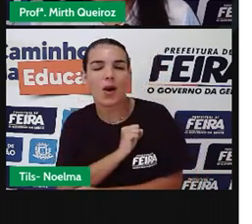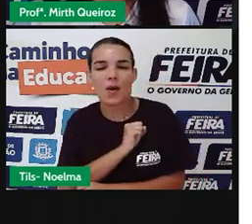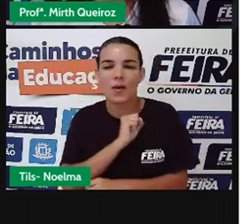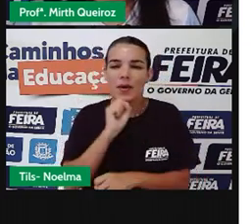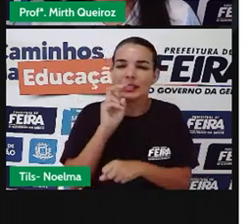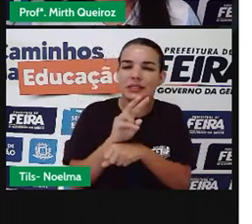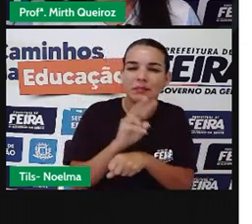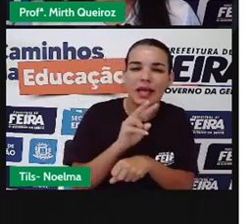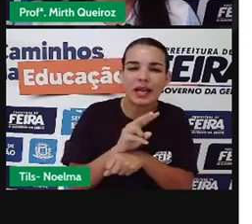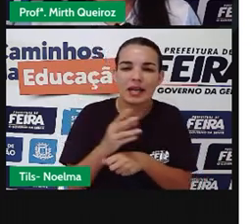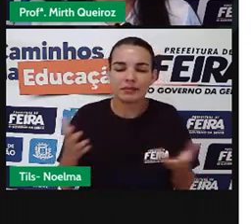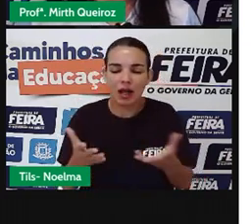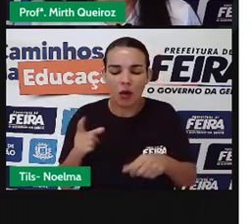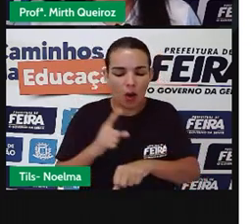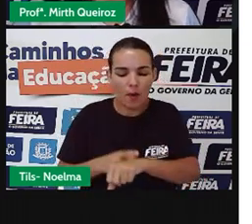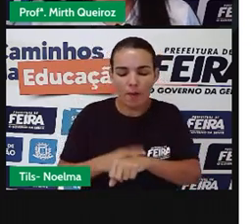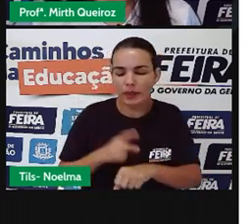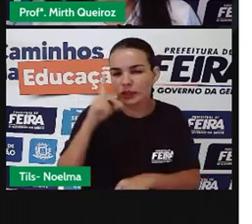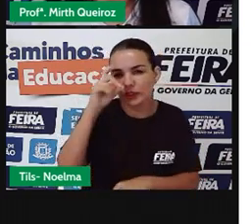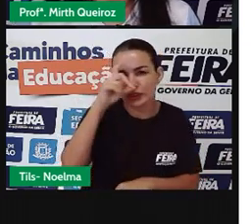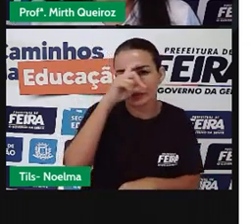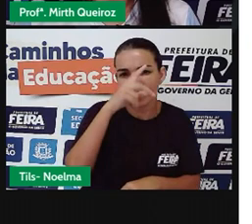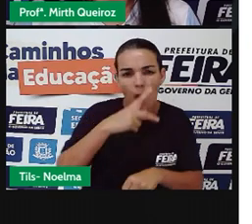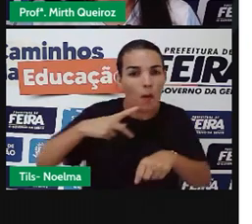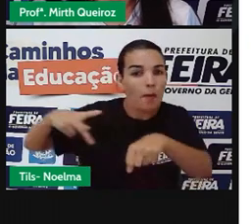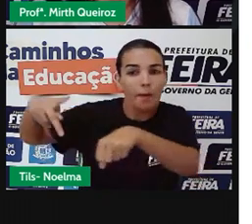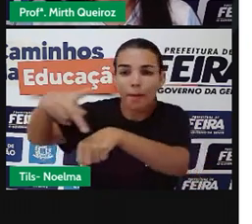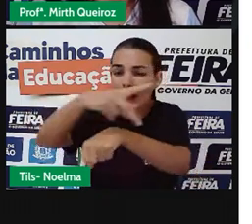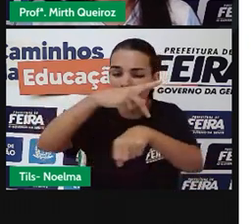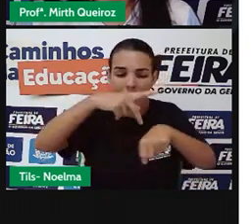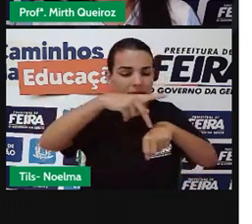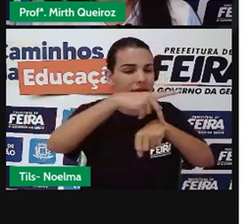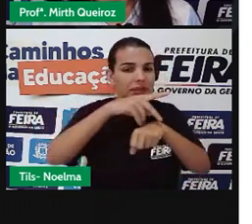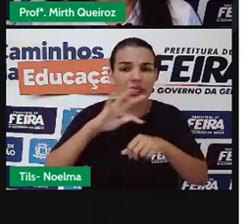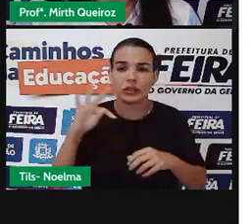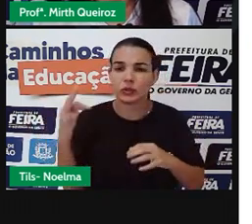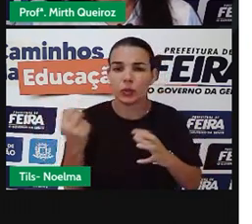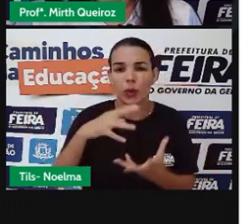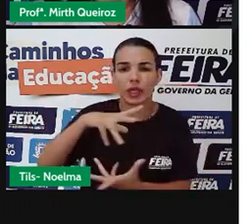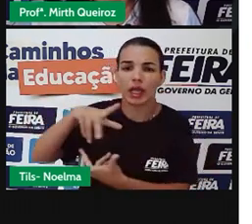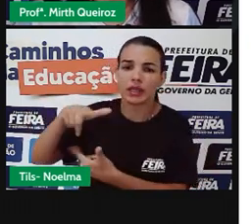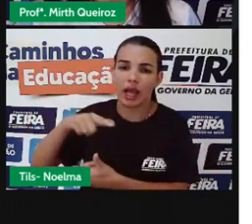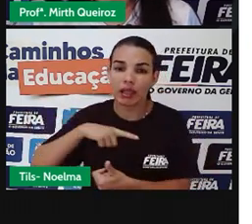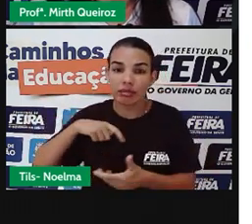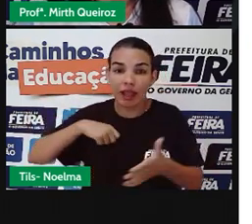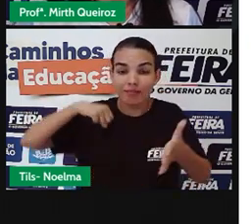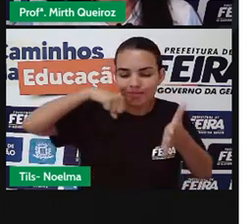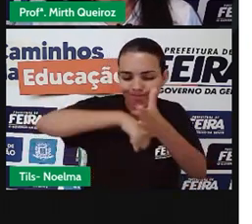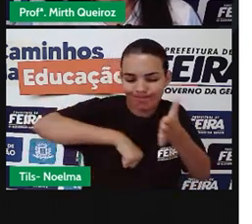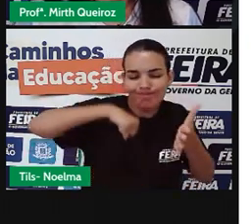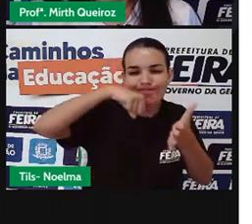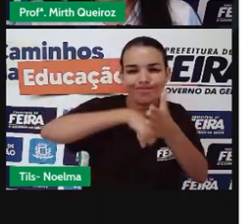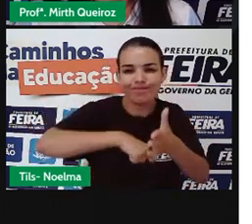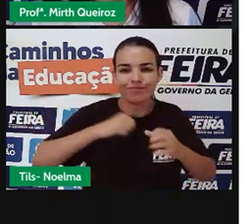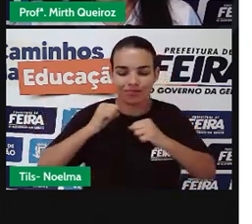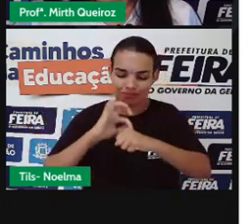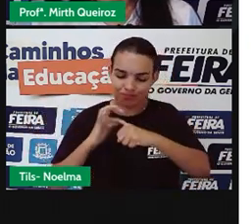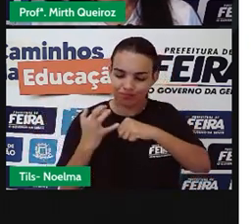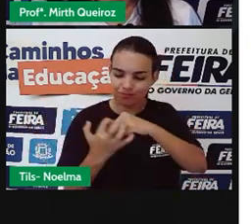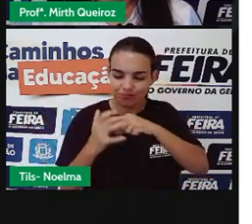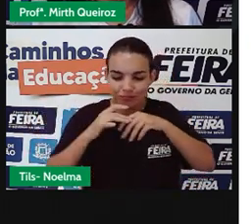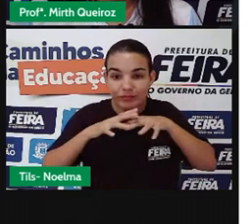nesse momento é tão difícil internações a terra tem Sentado aí é por conta da